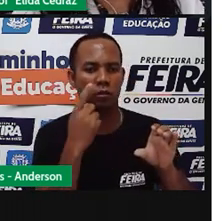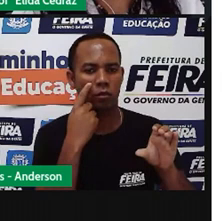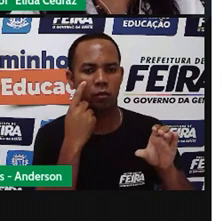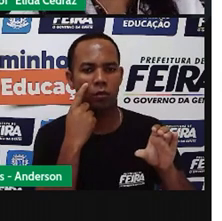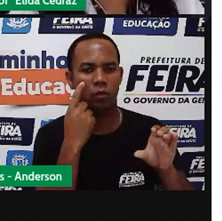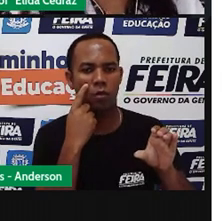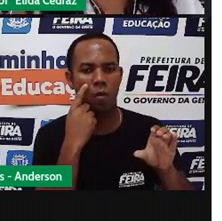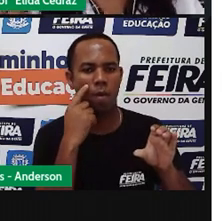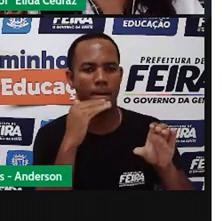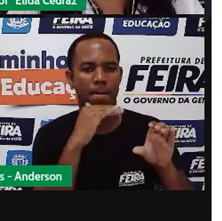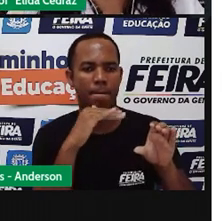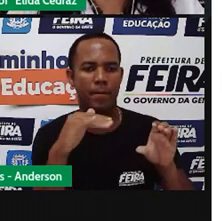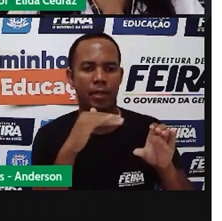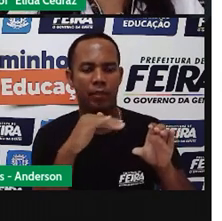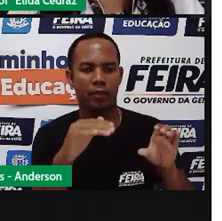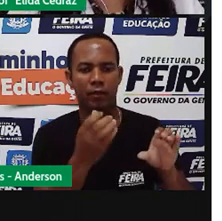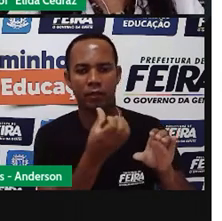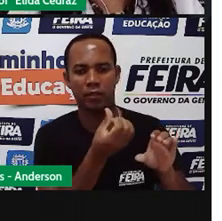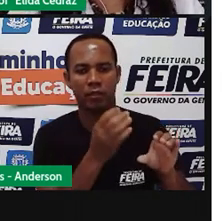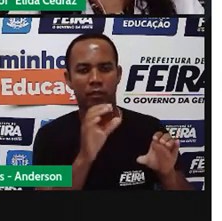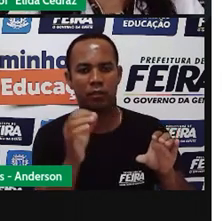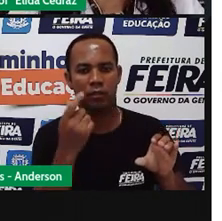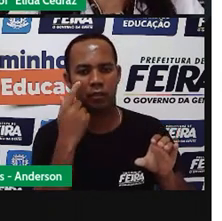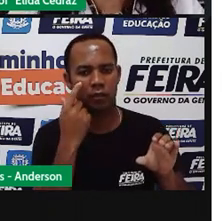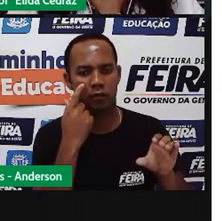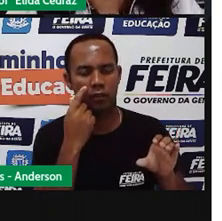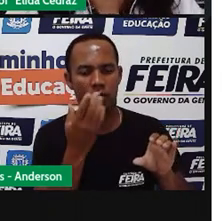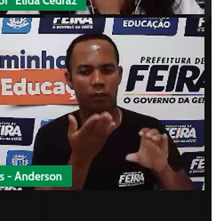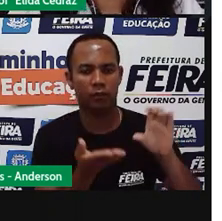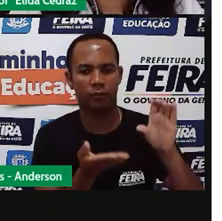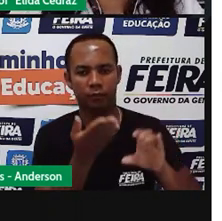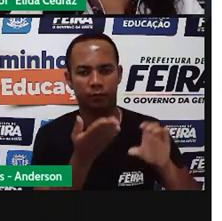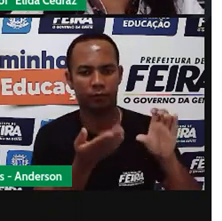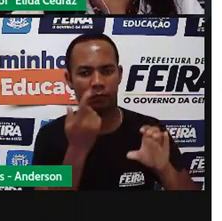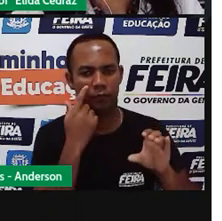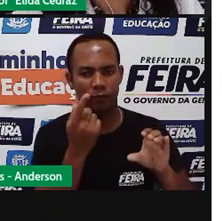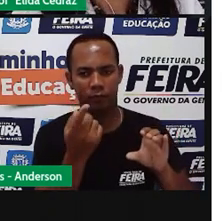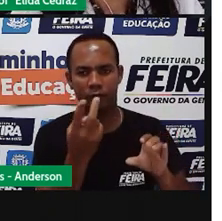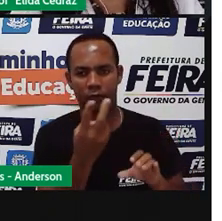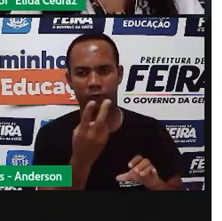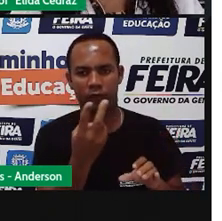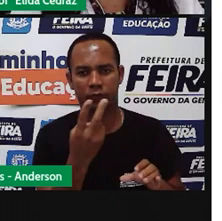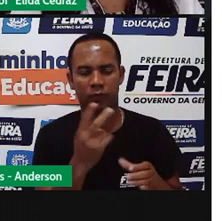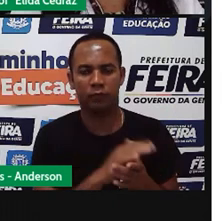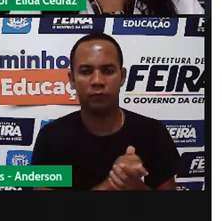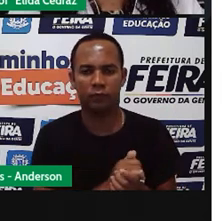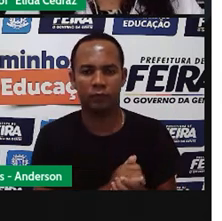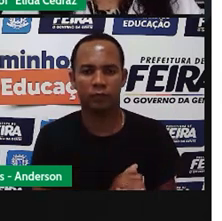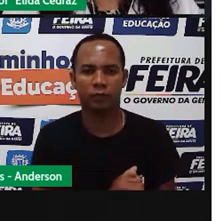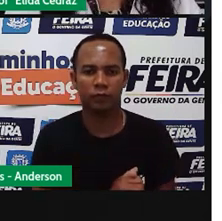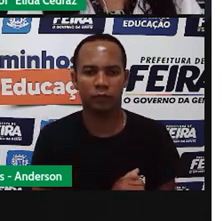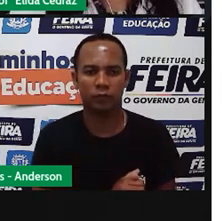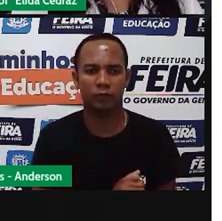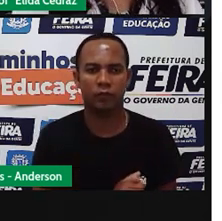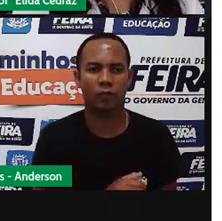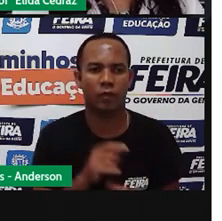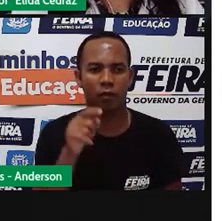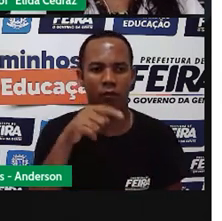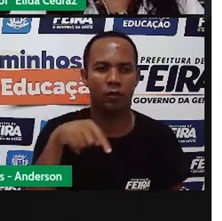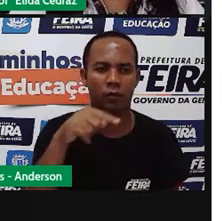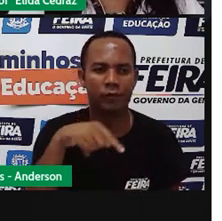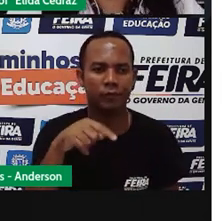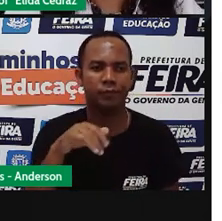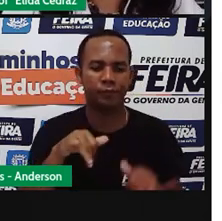o mililitro são unidades padronizadas e essas duas são as mais utilizadas. Quando nós vamos